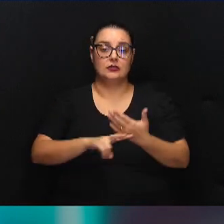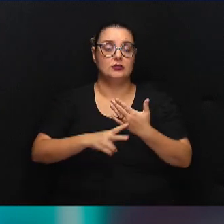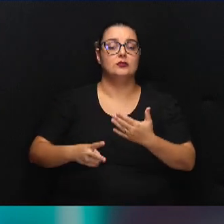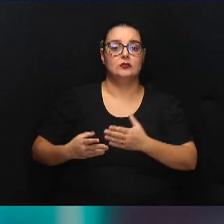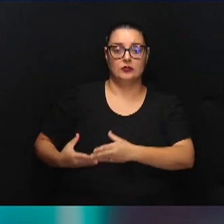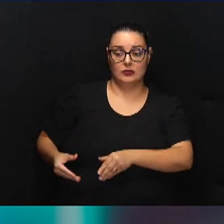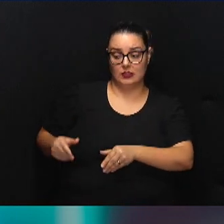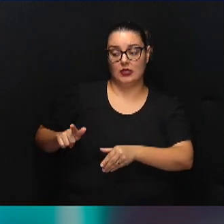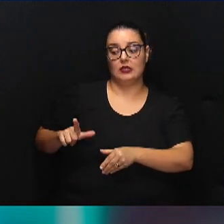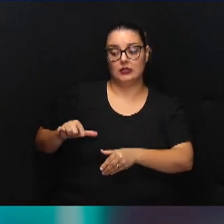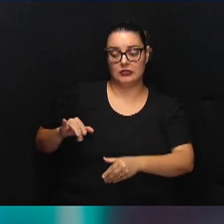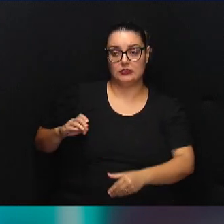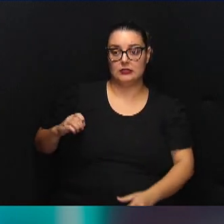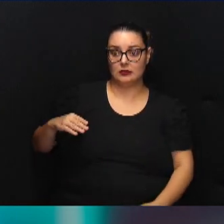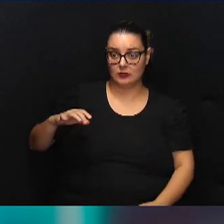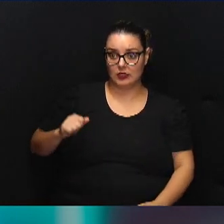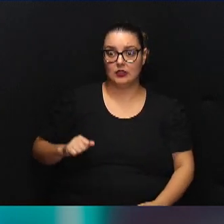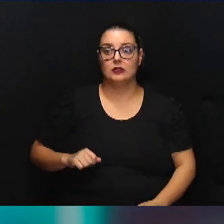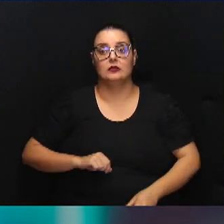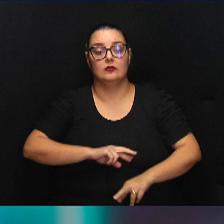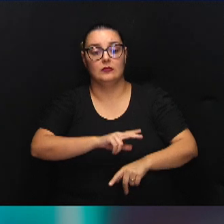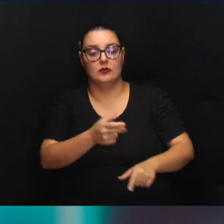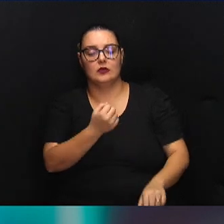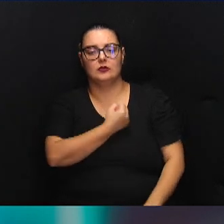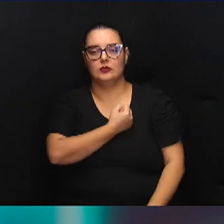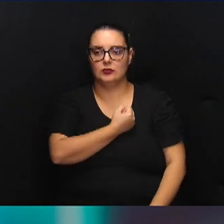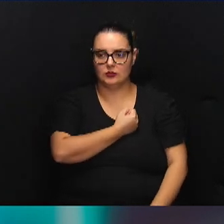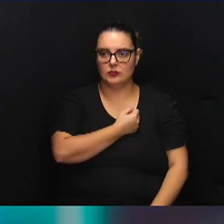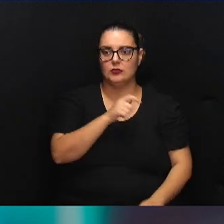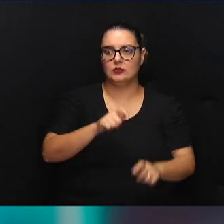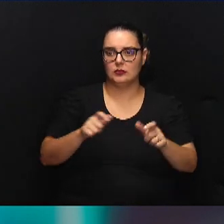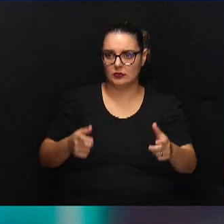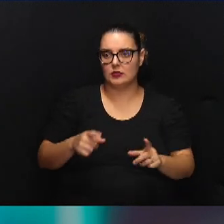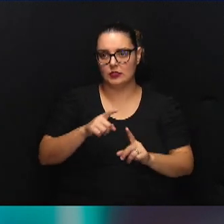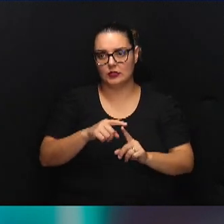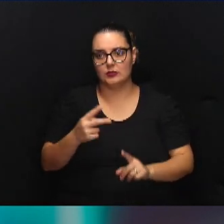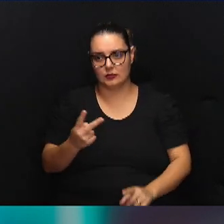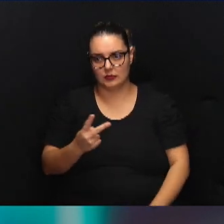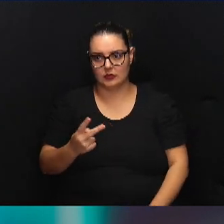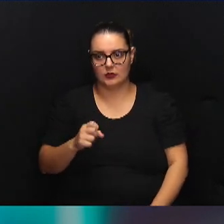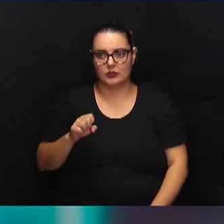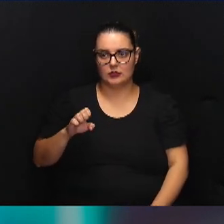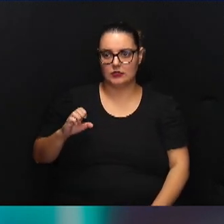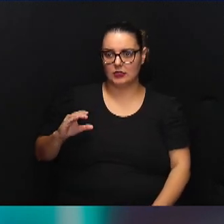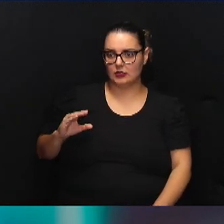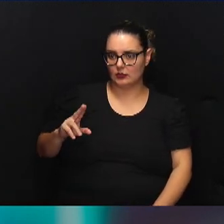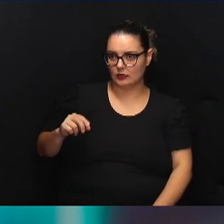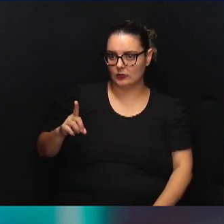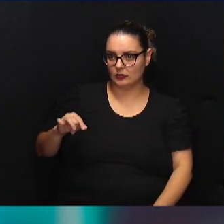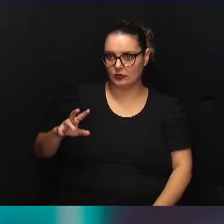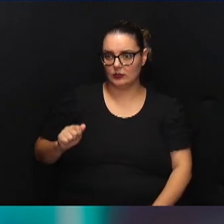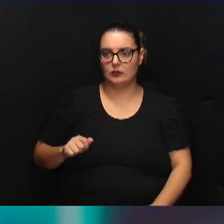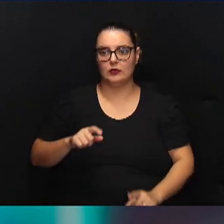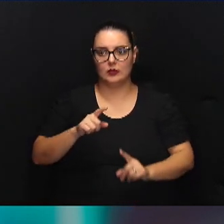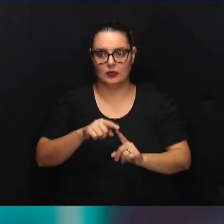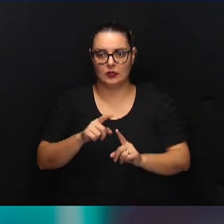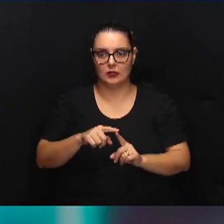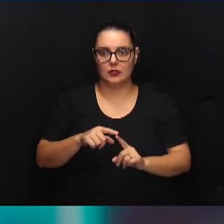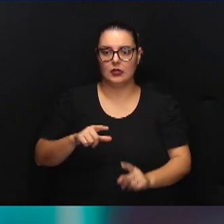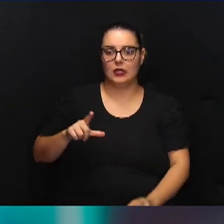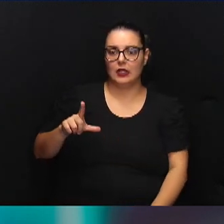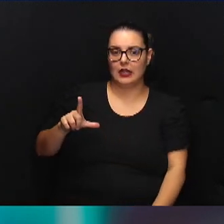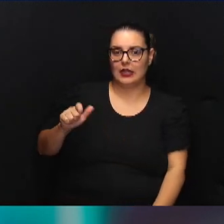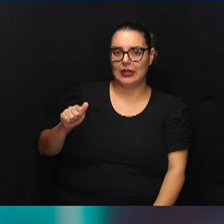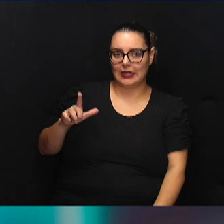Então, muita gente, aumentou muito o número desse tipo 2 e do secundária. Diabetes tipo LADA